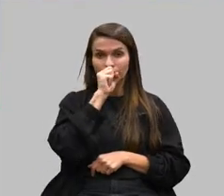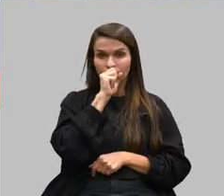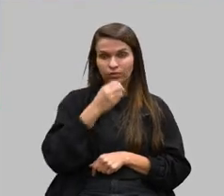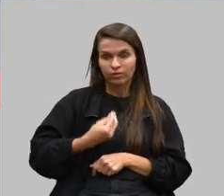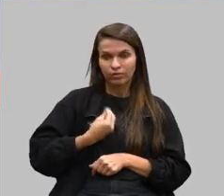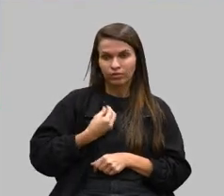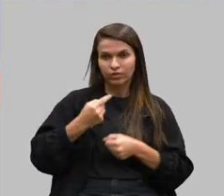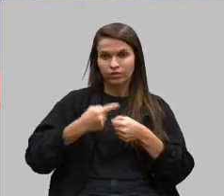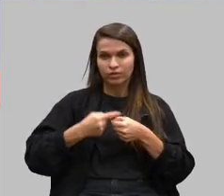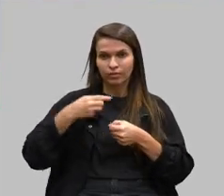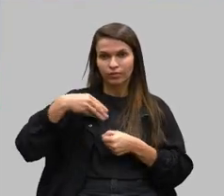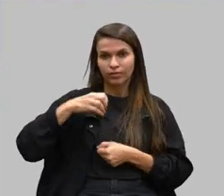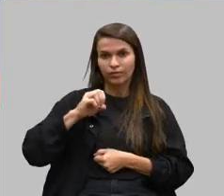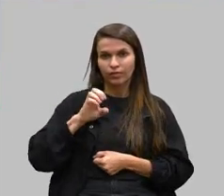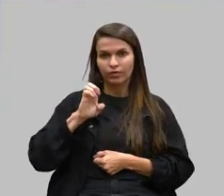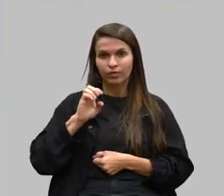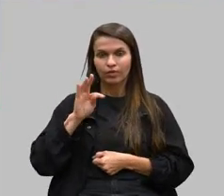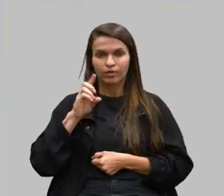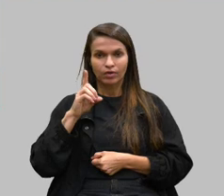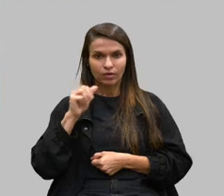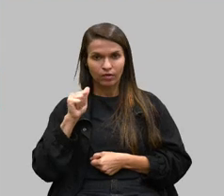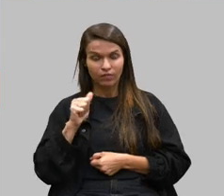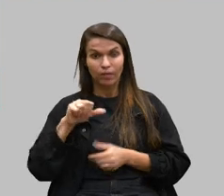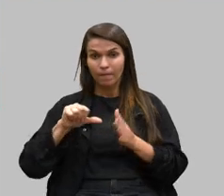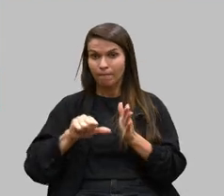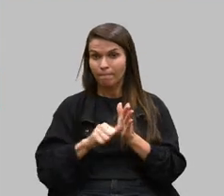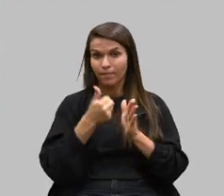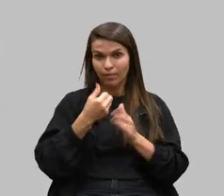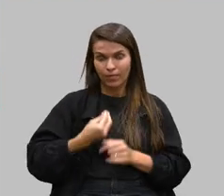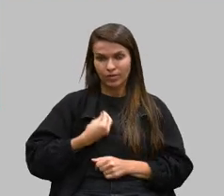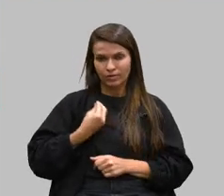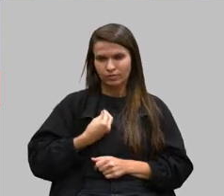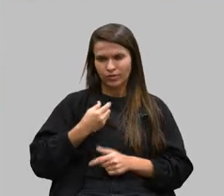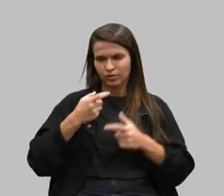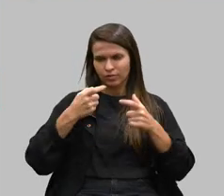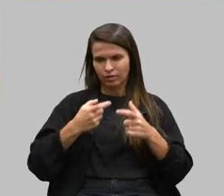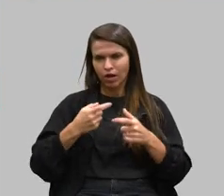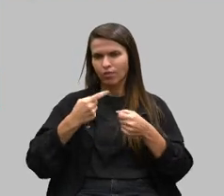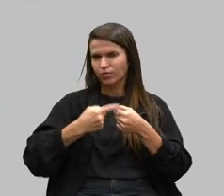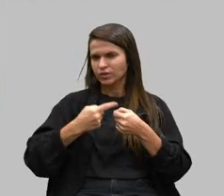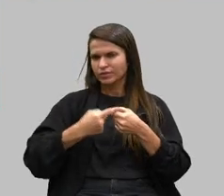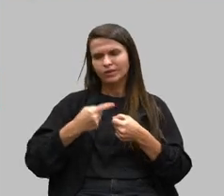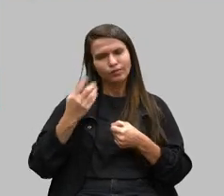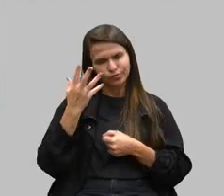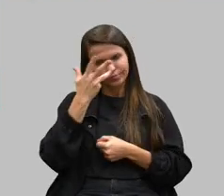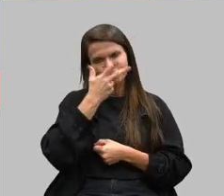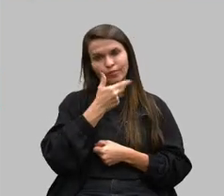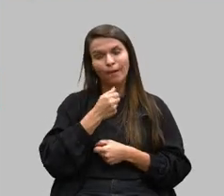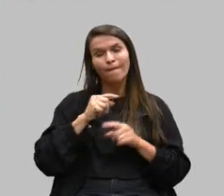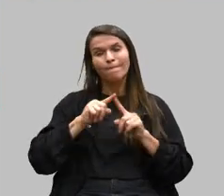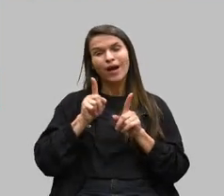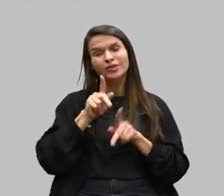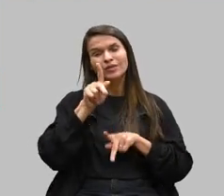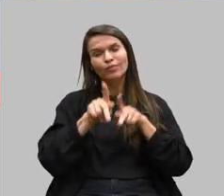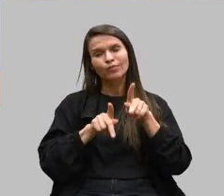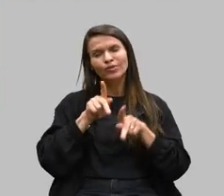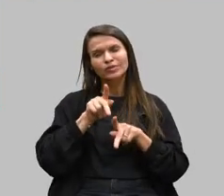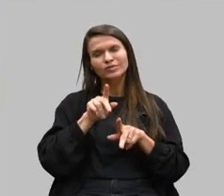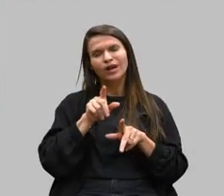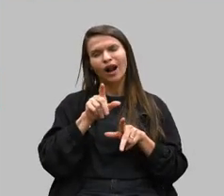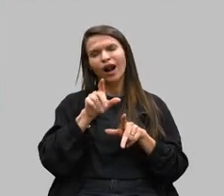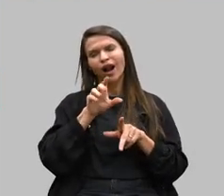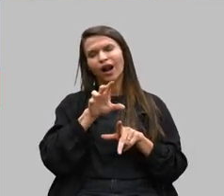de moeda e foi minha primeira vez lá e é uma cidade muito bonita mas a população lá é